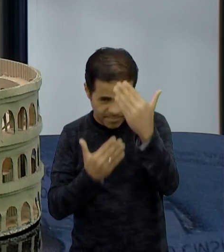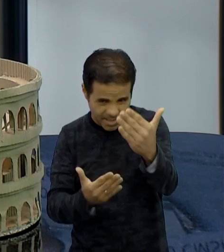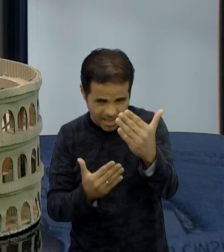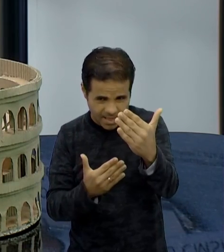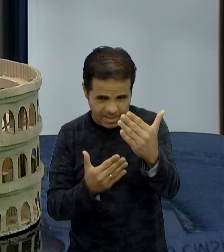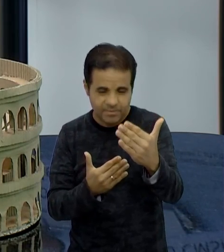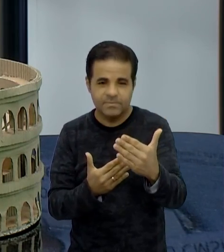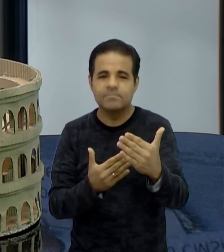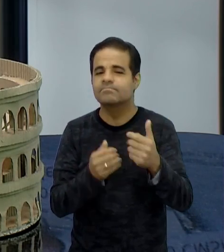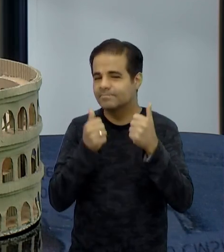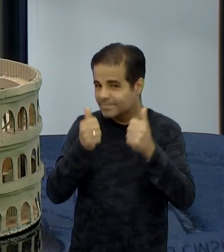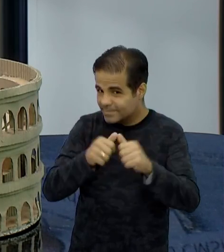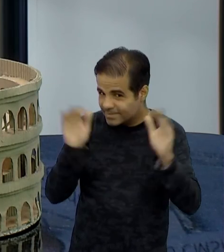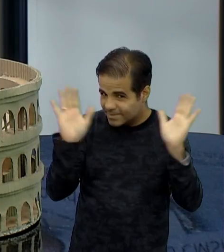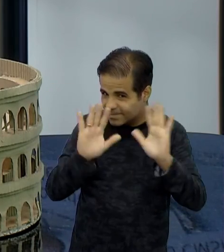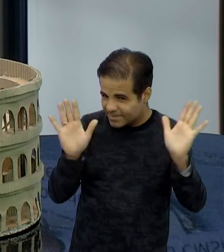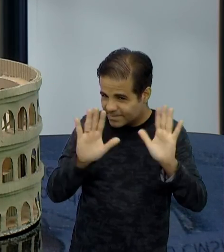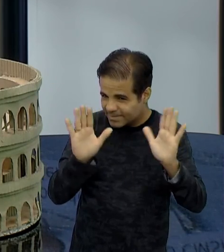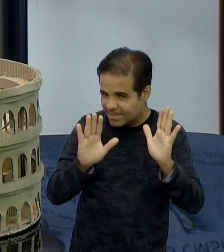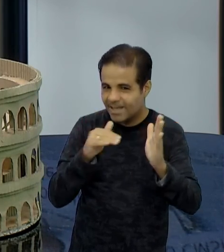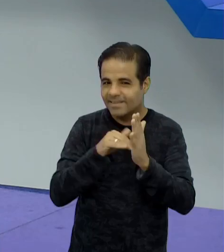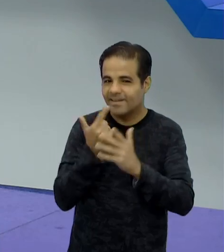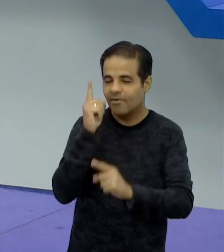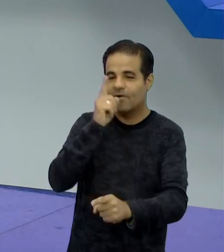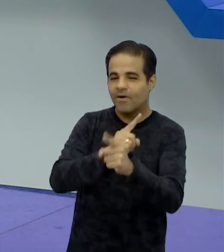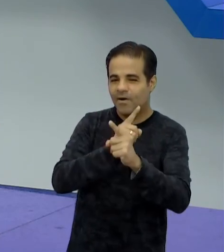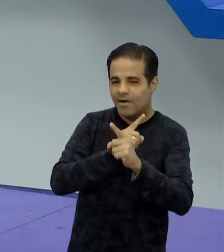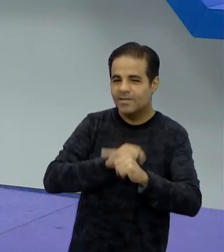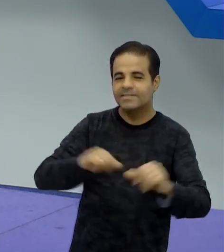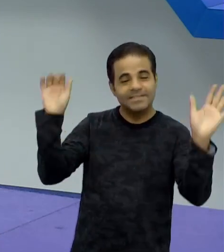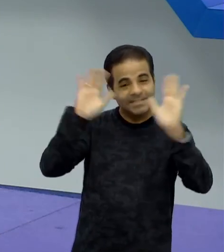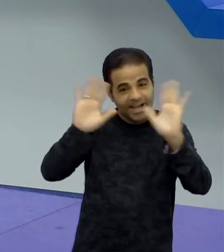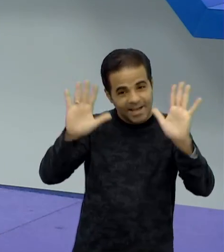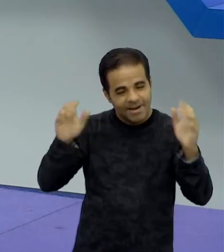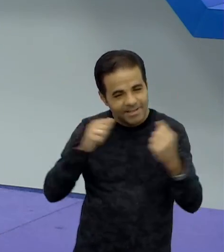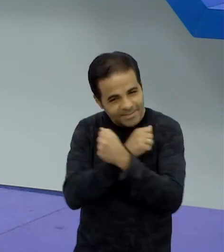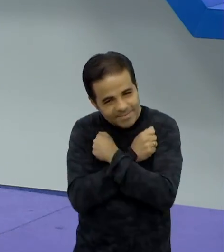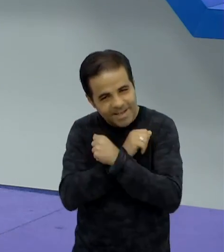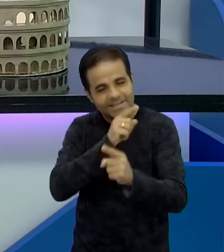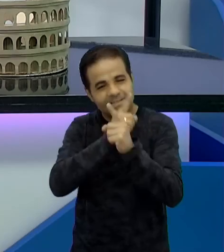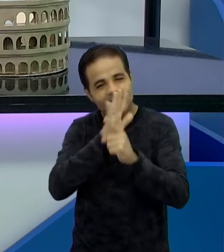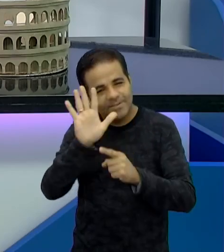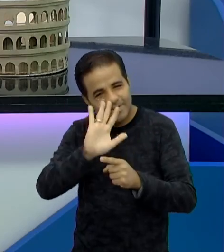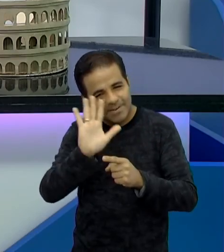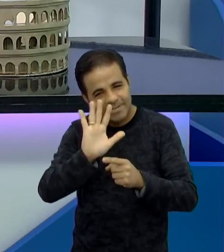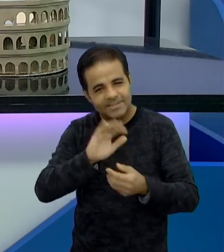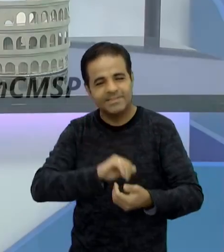aqui e tchau, tchau. Até a próxima, Kleber. Tchau, tchau, pessoal. Um abraço, até mais.